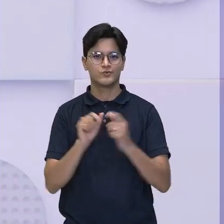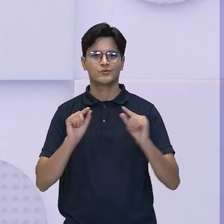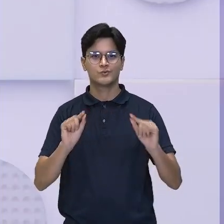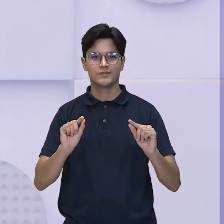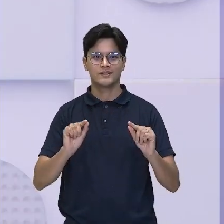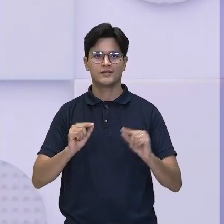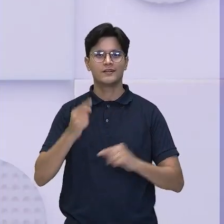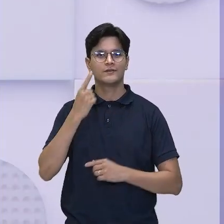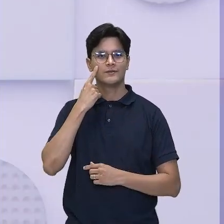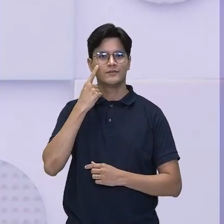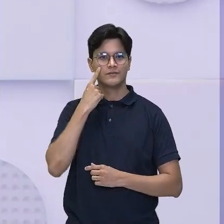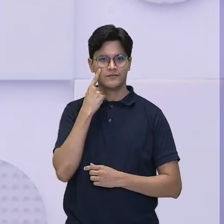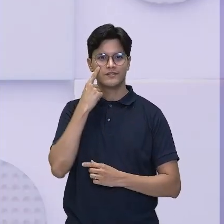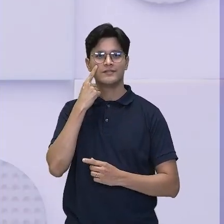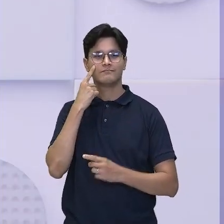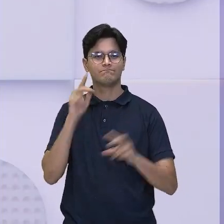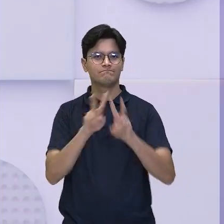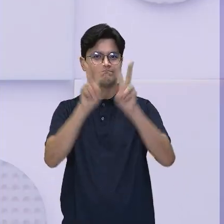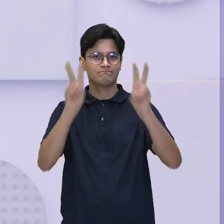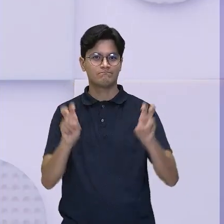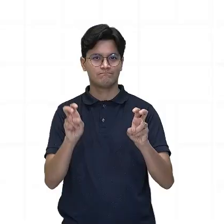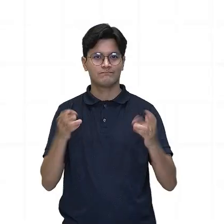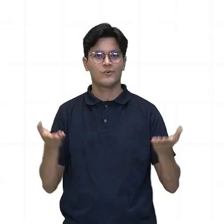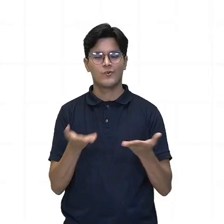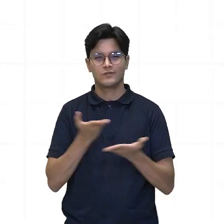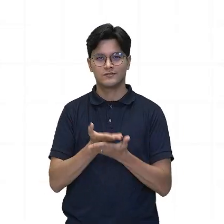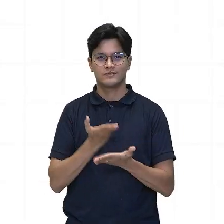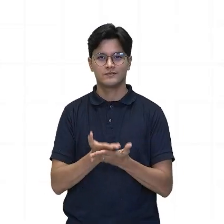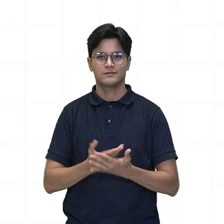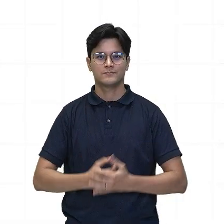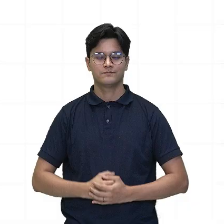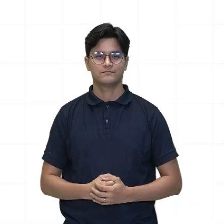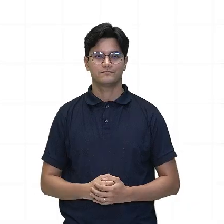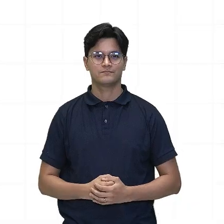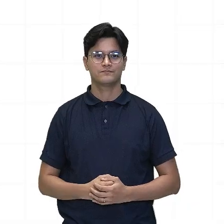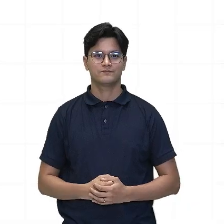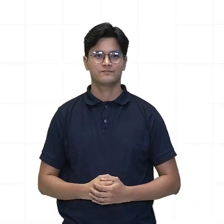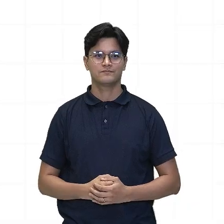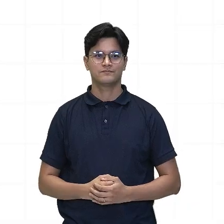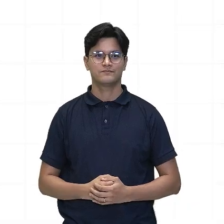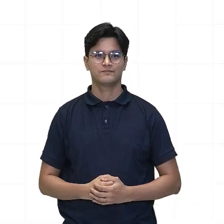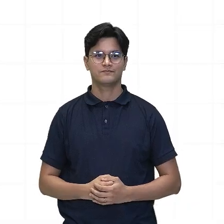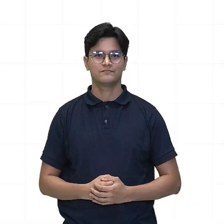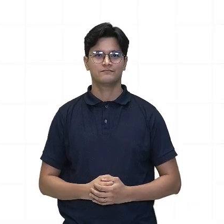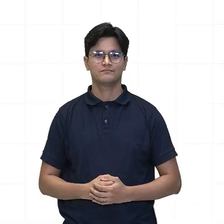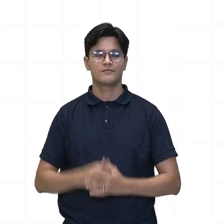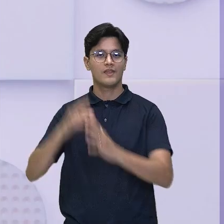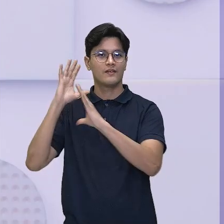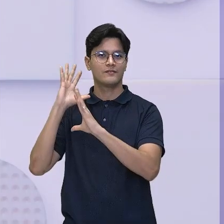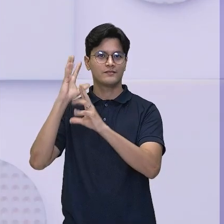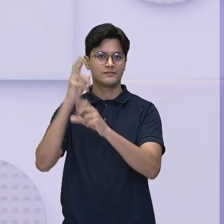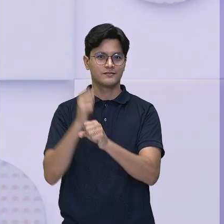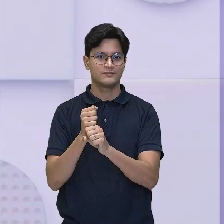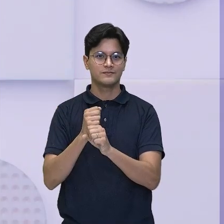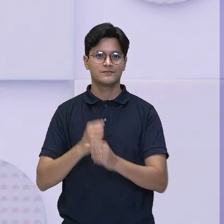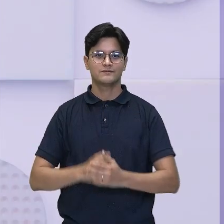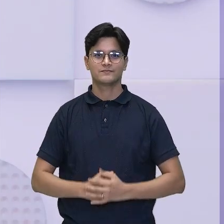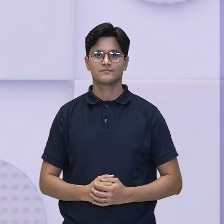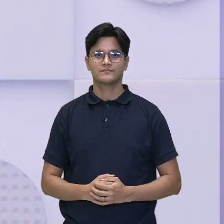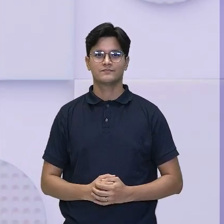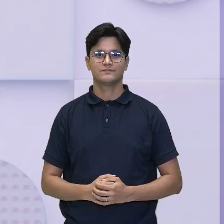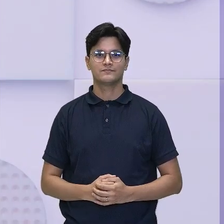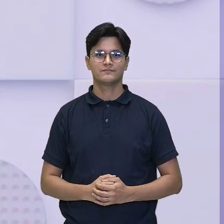o objeto de conhecimento de nossa aula de hoje. Revisão e avaliação.